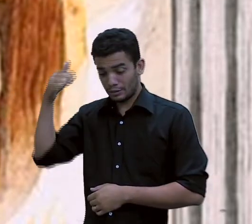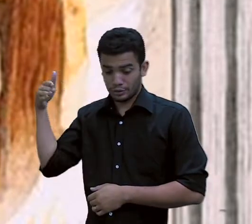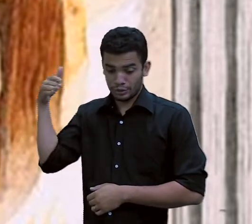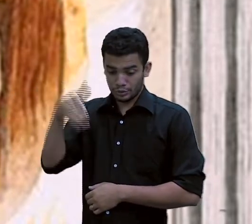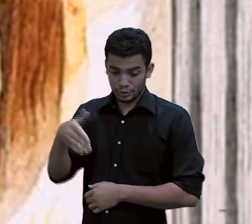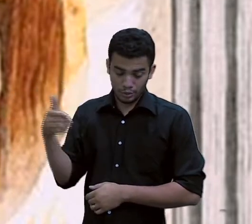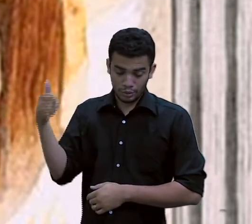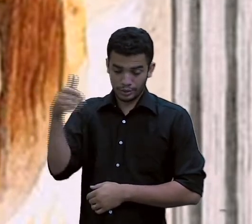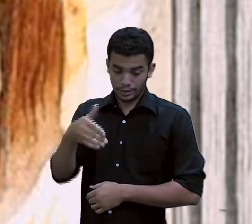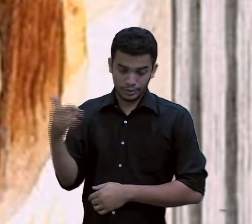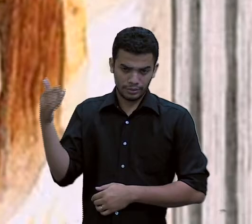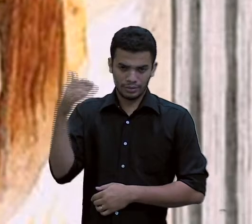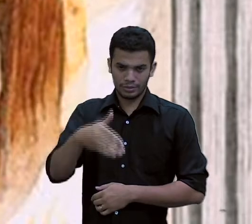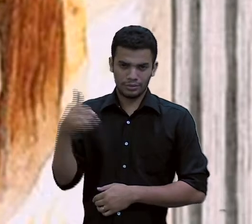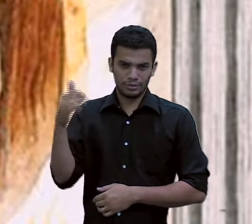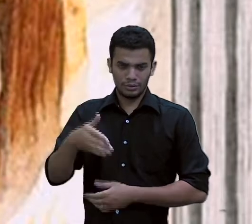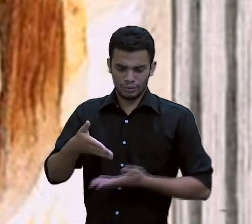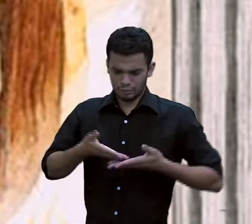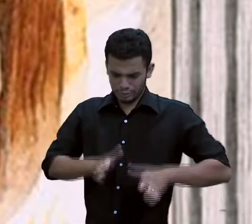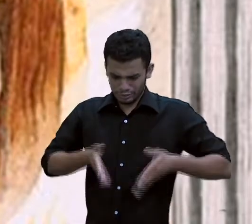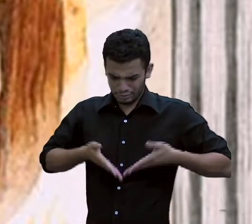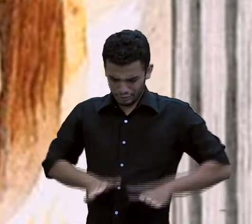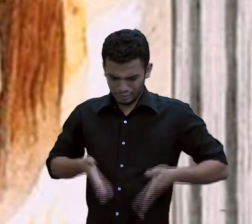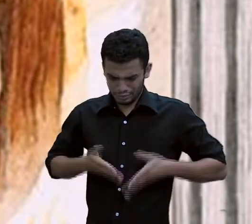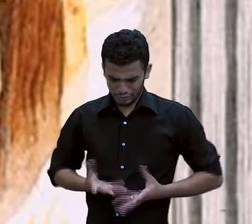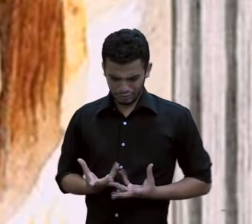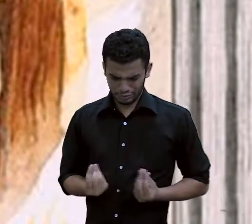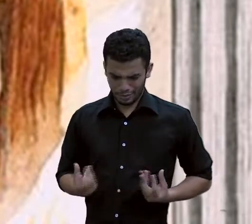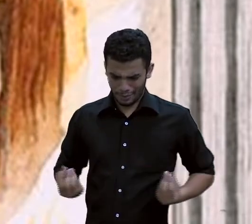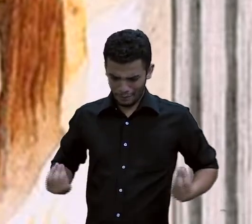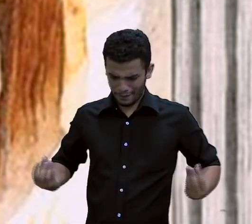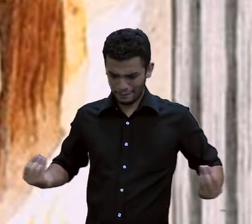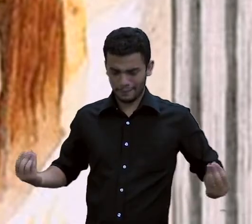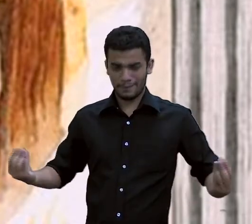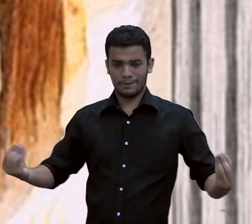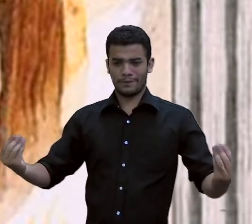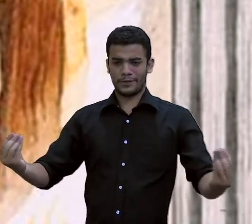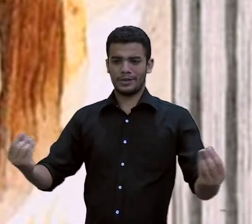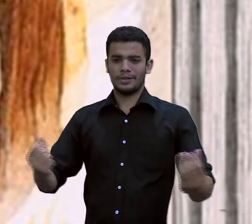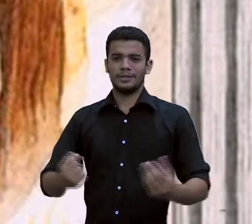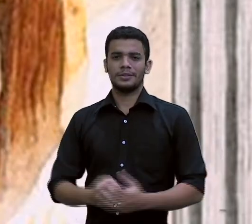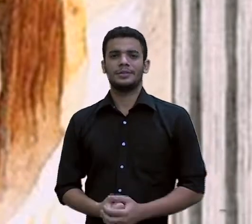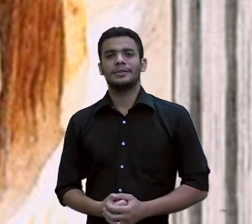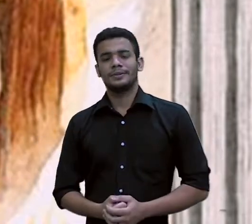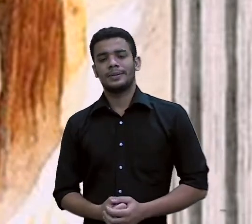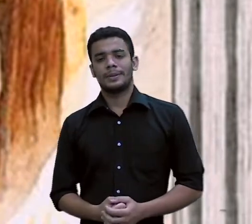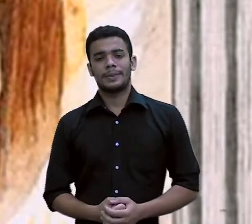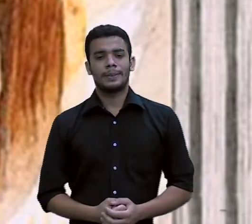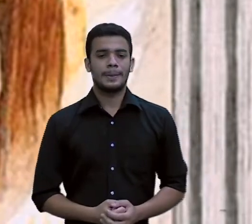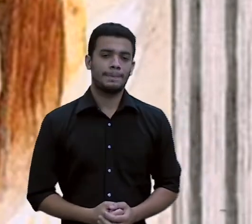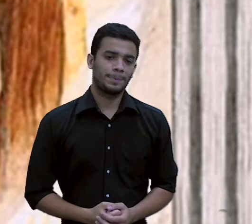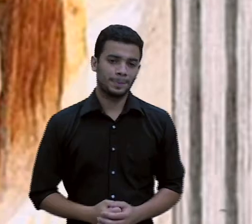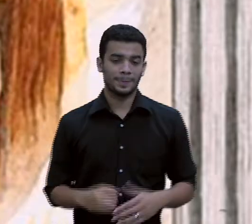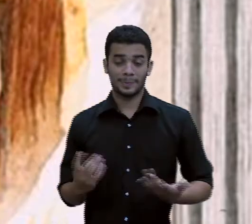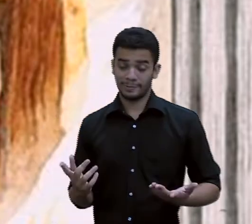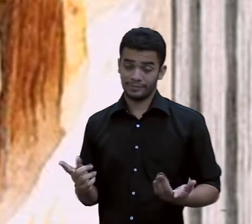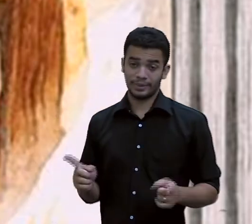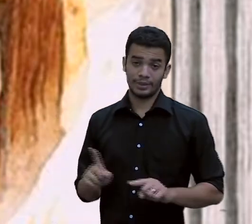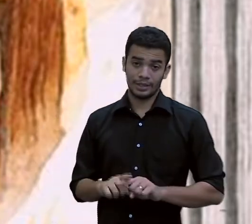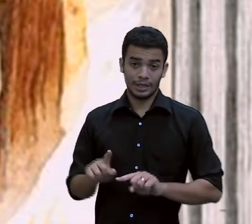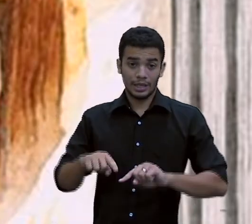origem a enormes manadas. Em 1776, estourou a Revolução Americana nos Estados